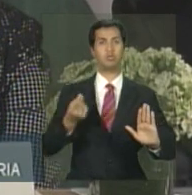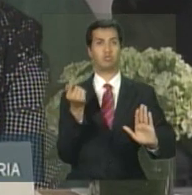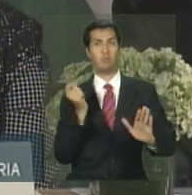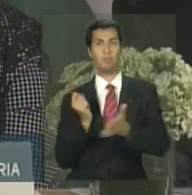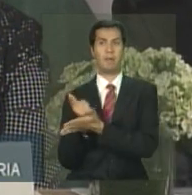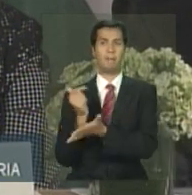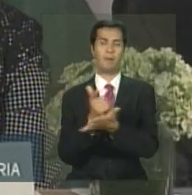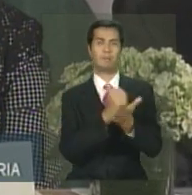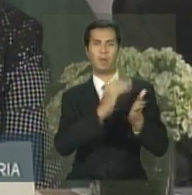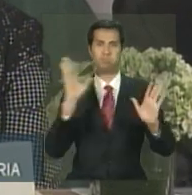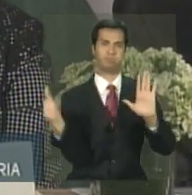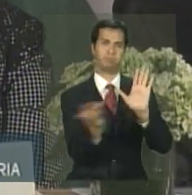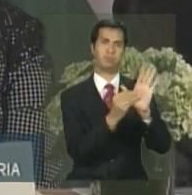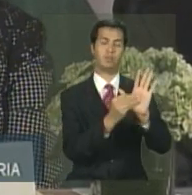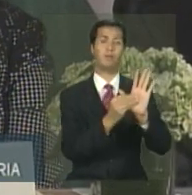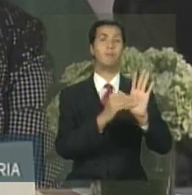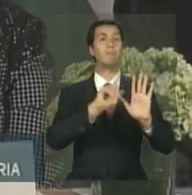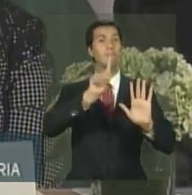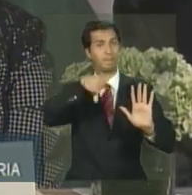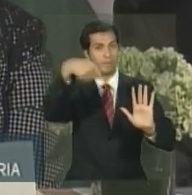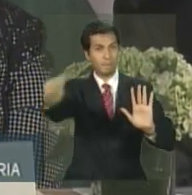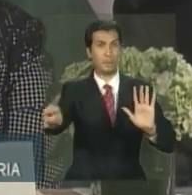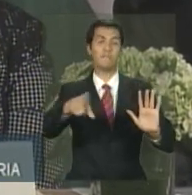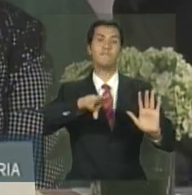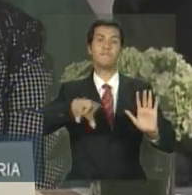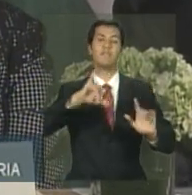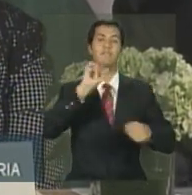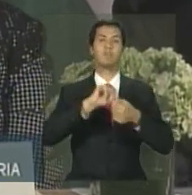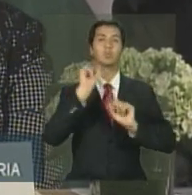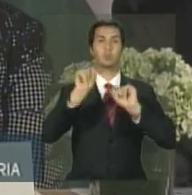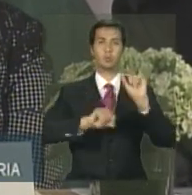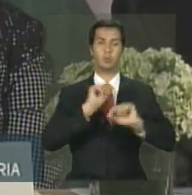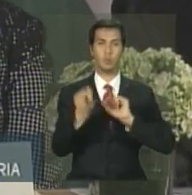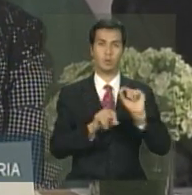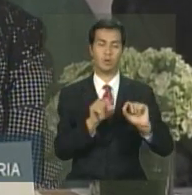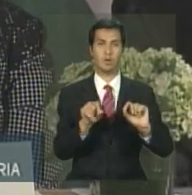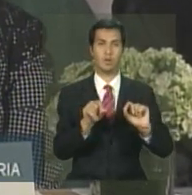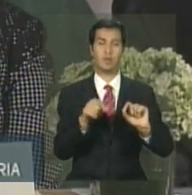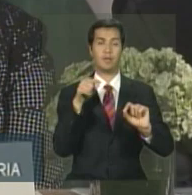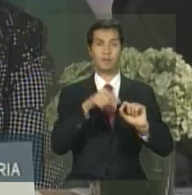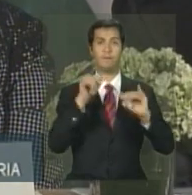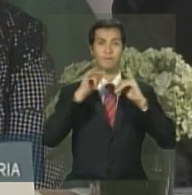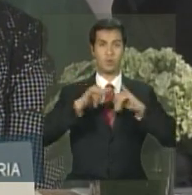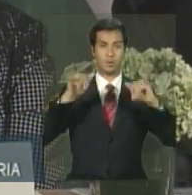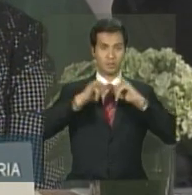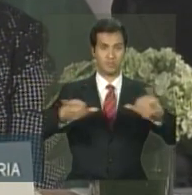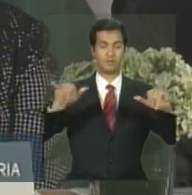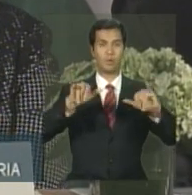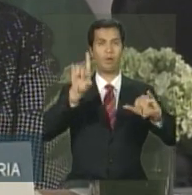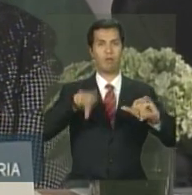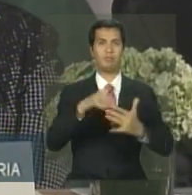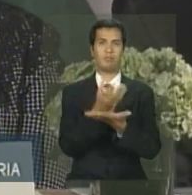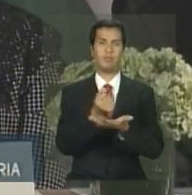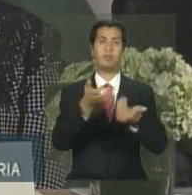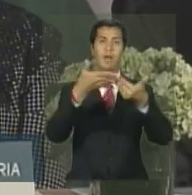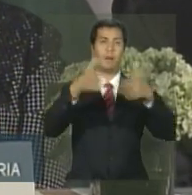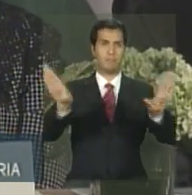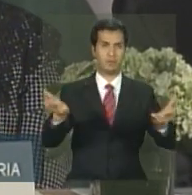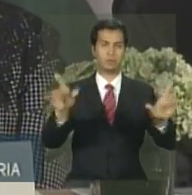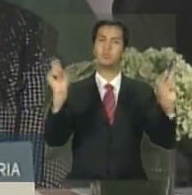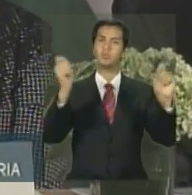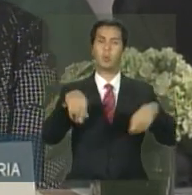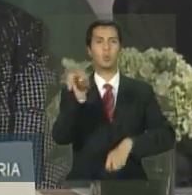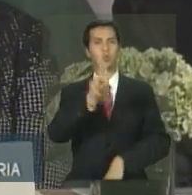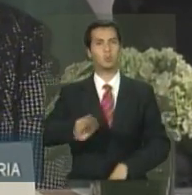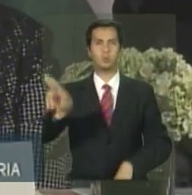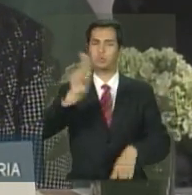próximo passo será disponibilizar essas informações como dados abertos, permitindo seu livre